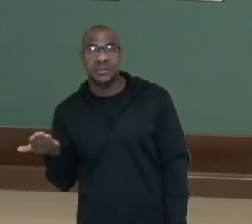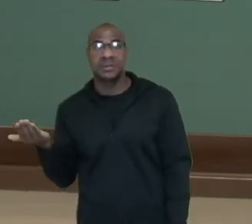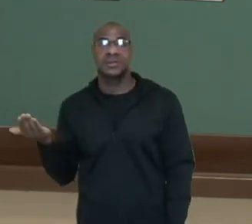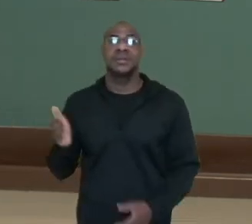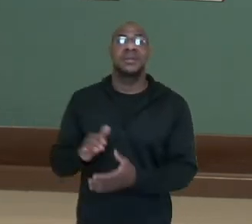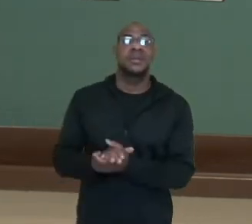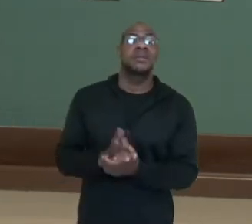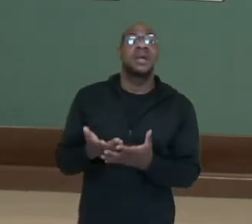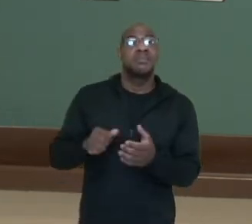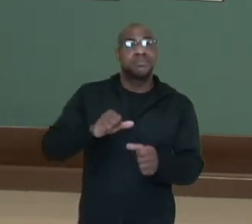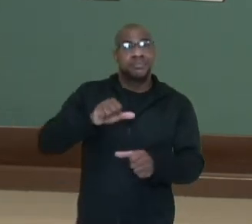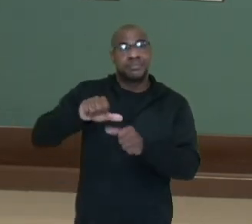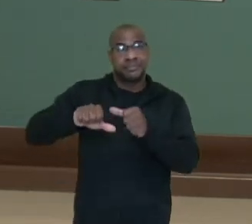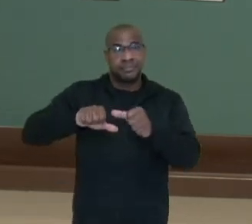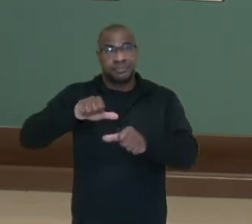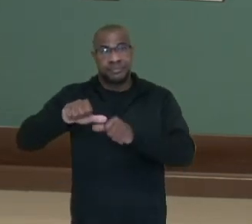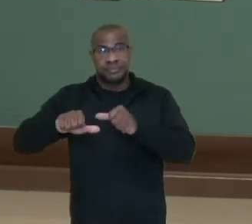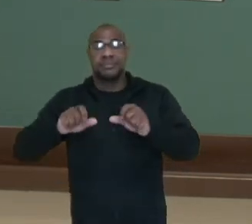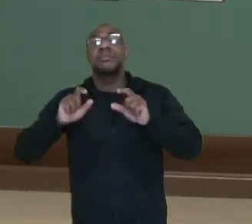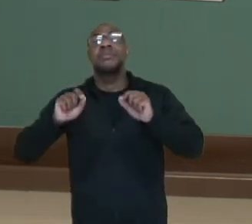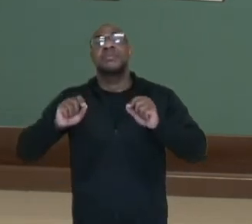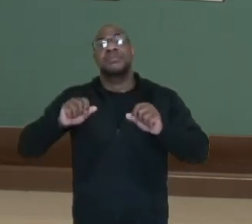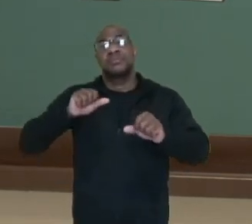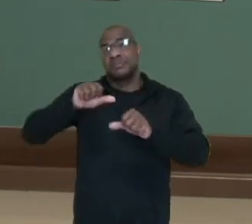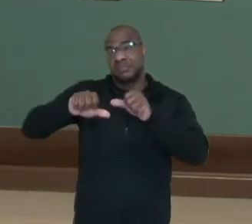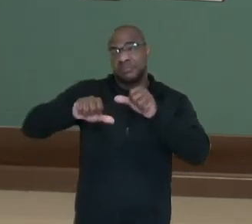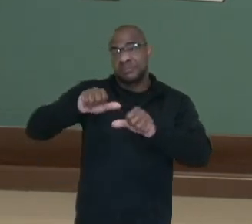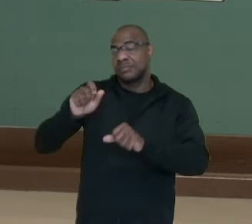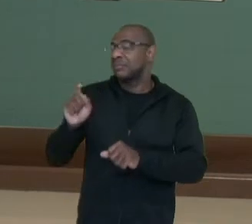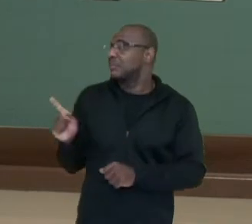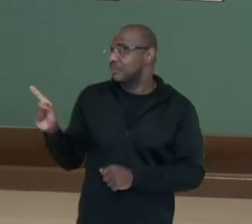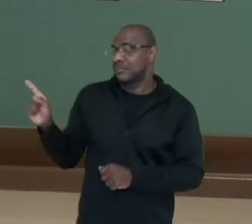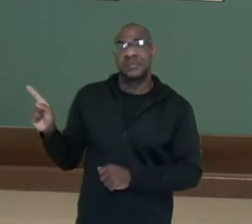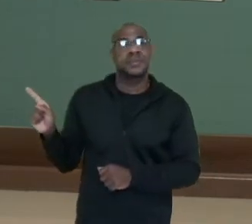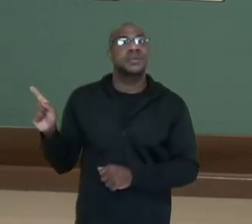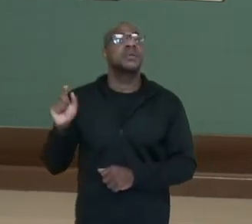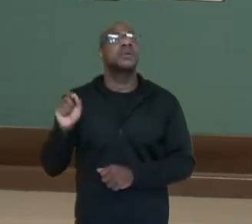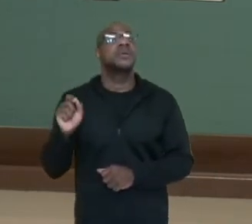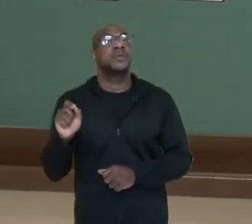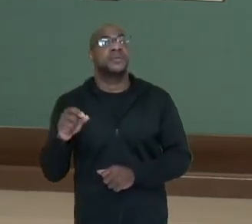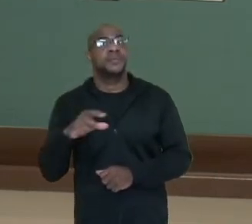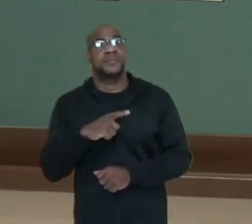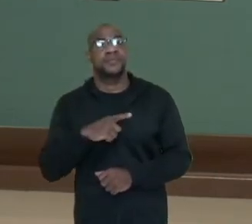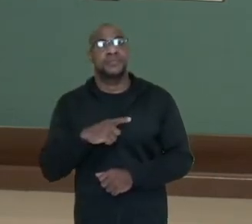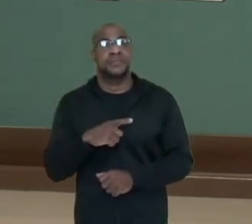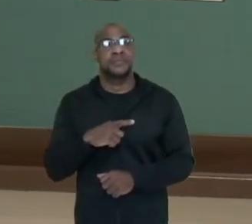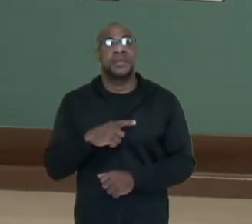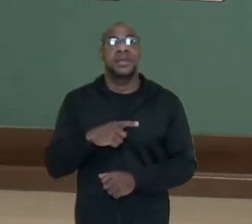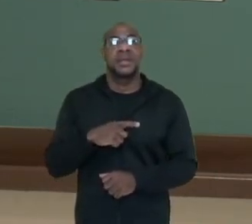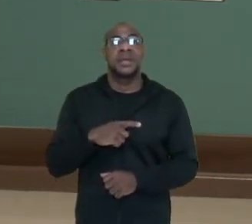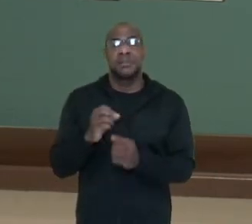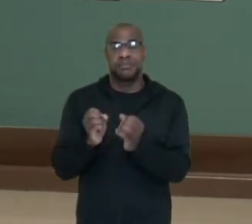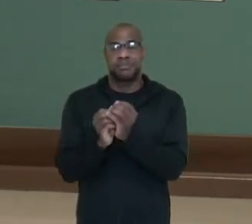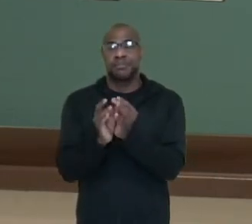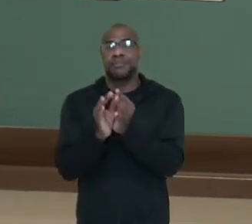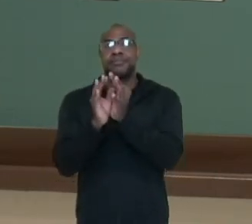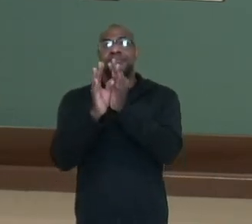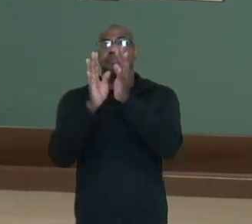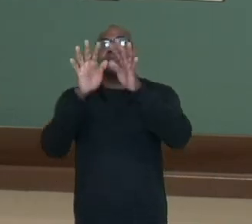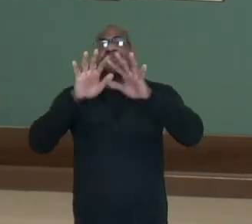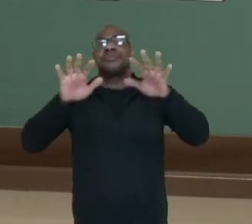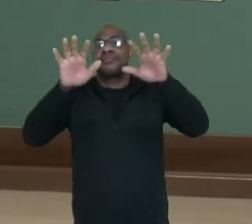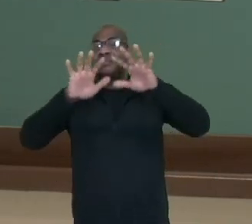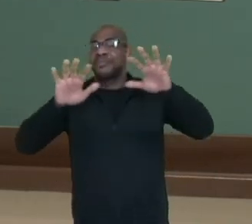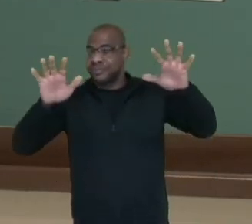é alterado pelos poluentes, né, da atmosfera, ele passa a ser desagradável para a saúde, principalmente a